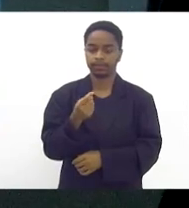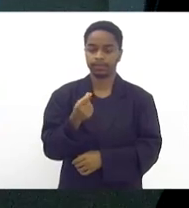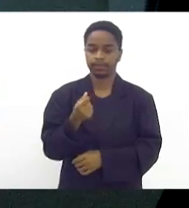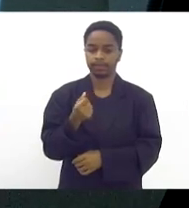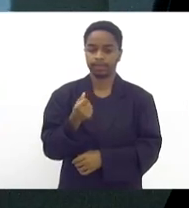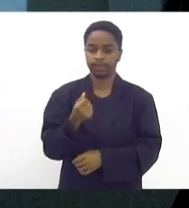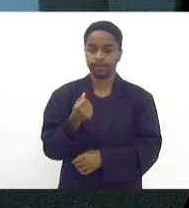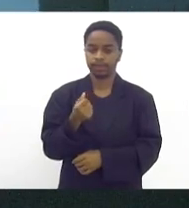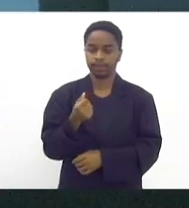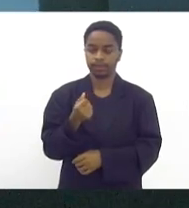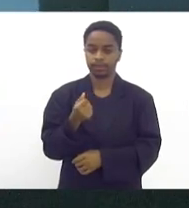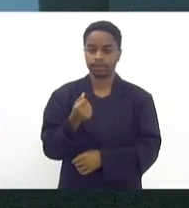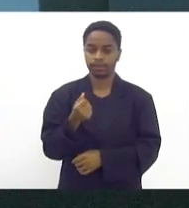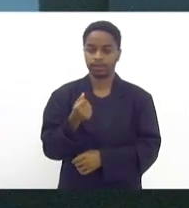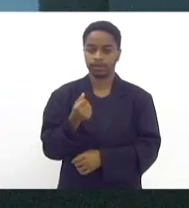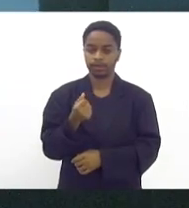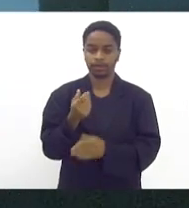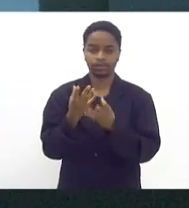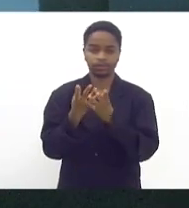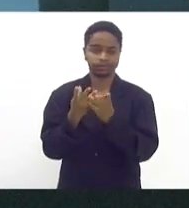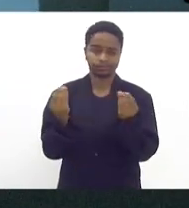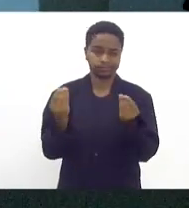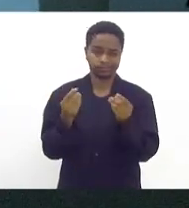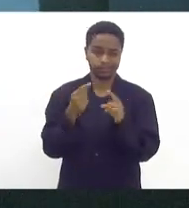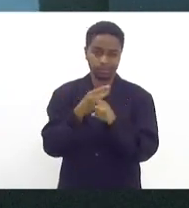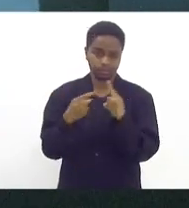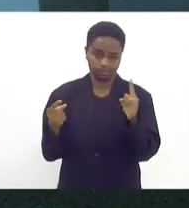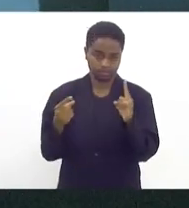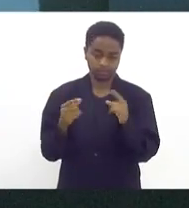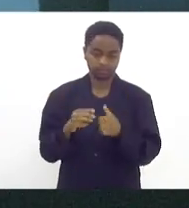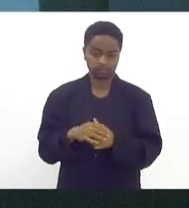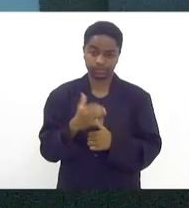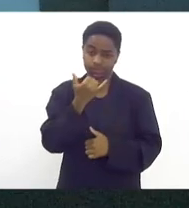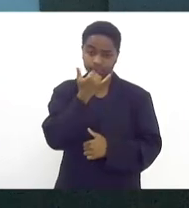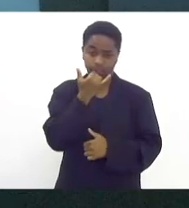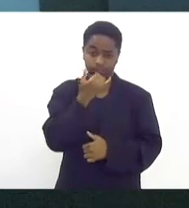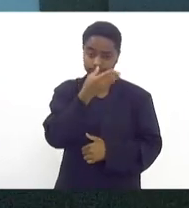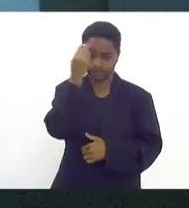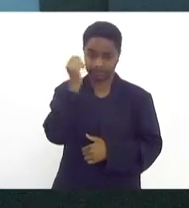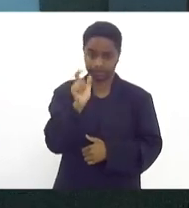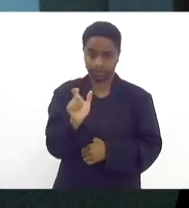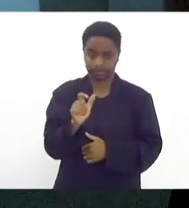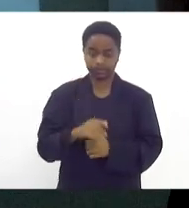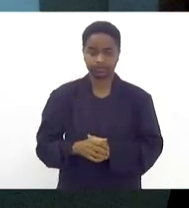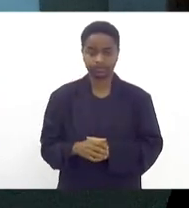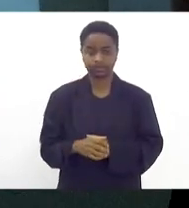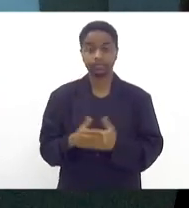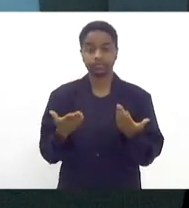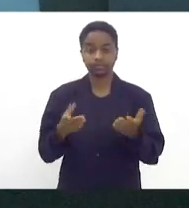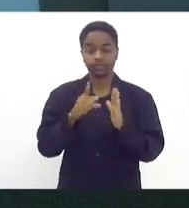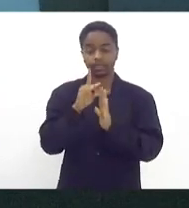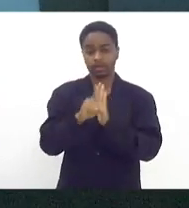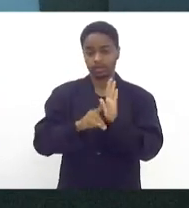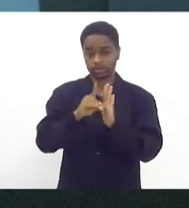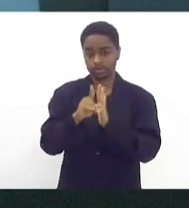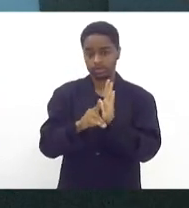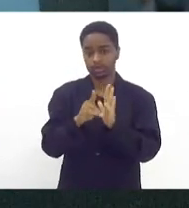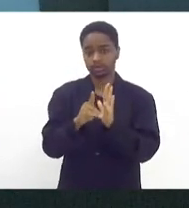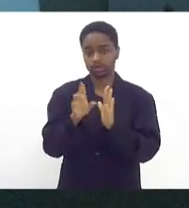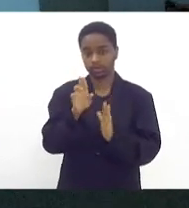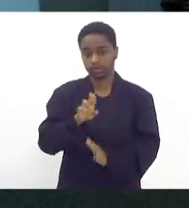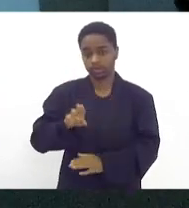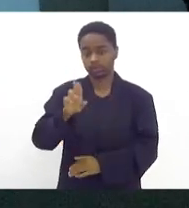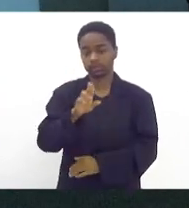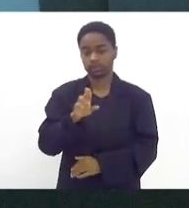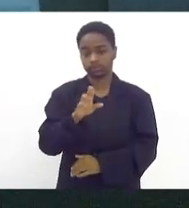foram deixaram de desistir foram revogadas desculpa foram revogadas as diretrizes de utilização